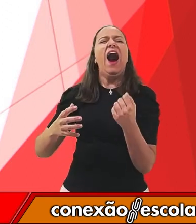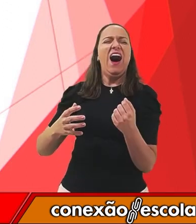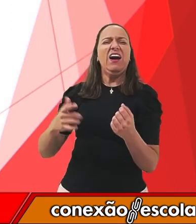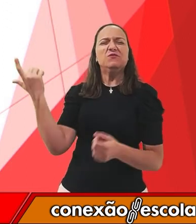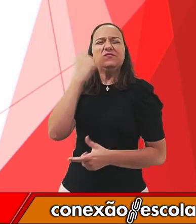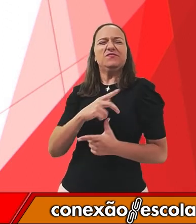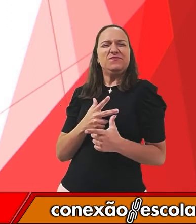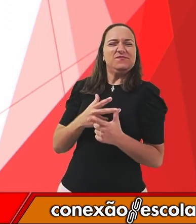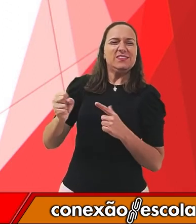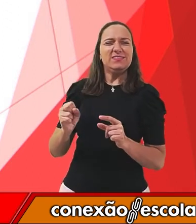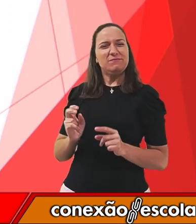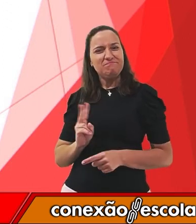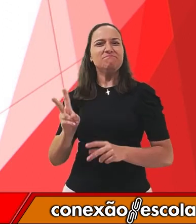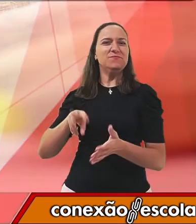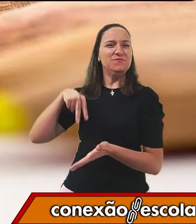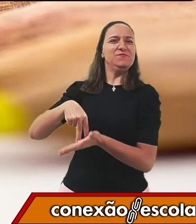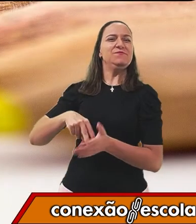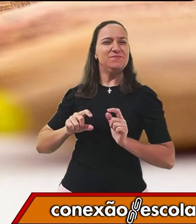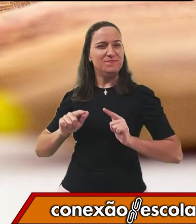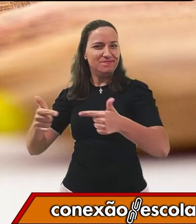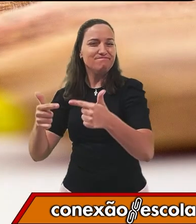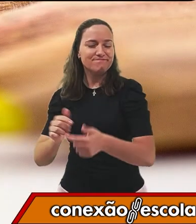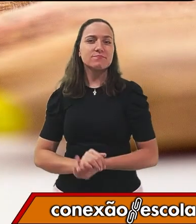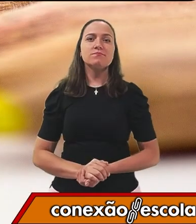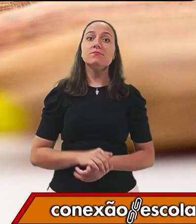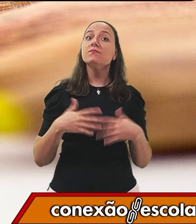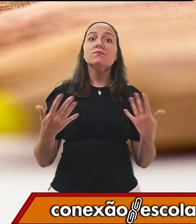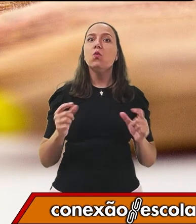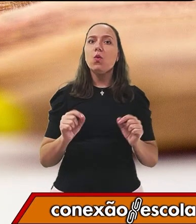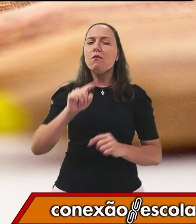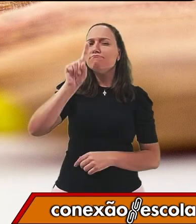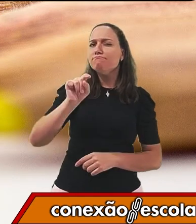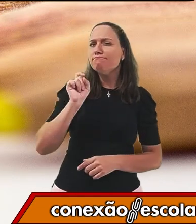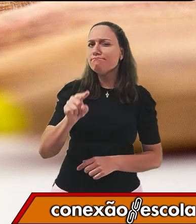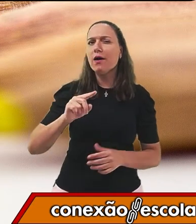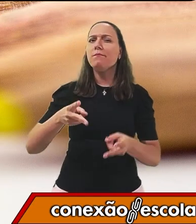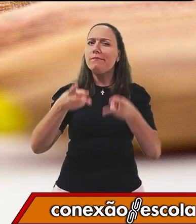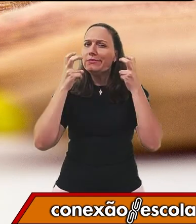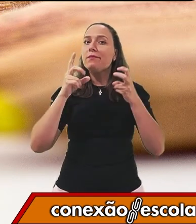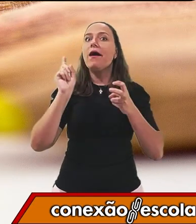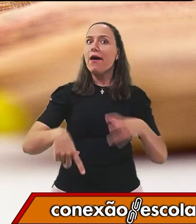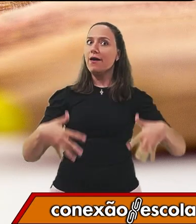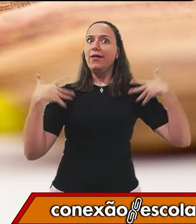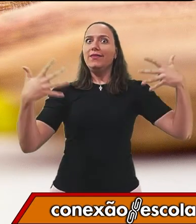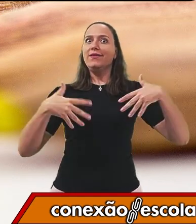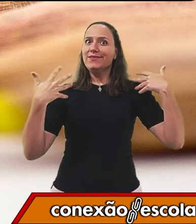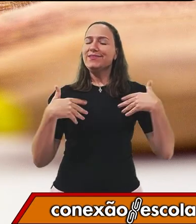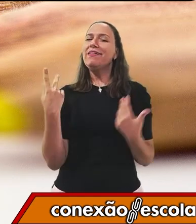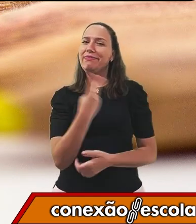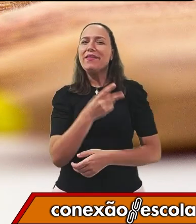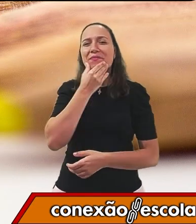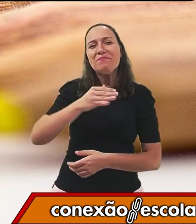venceram. Esse ponto de exclamação significa empolgação, a felicidade do Armandinho.